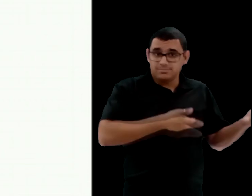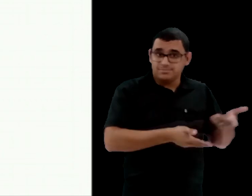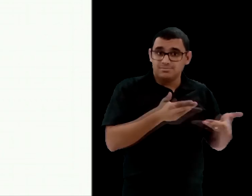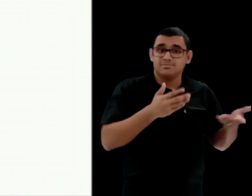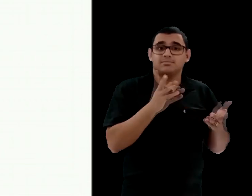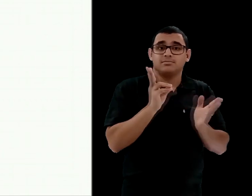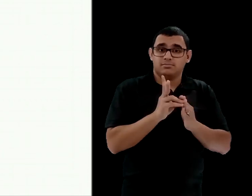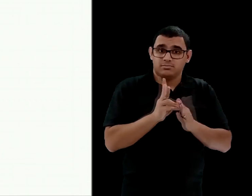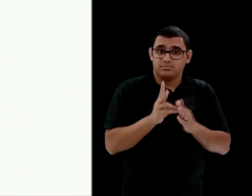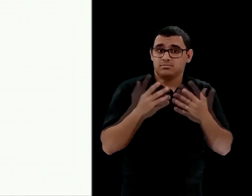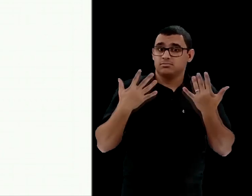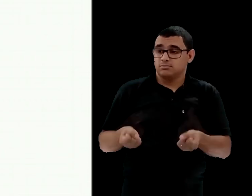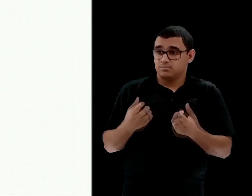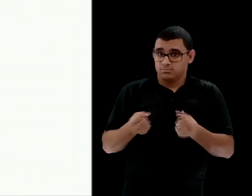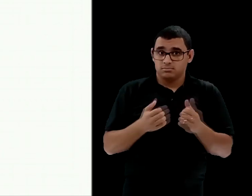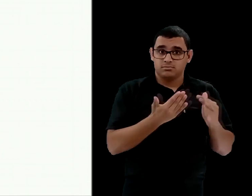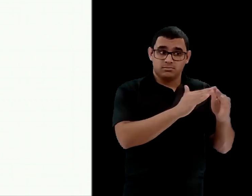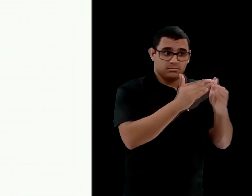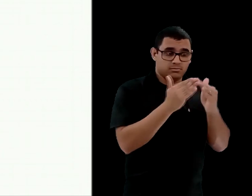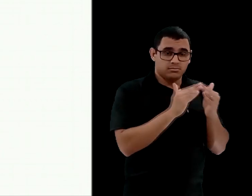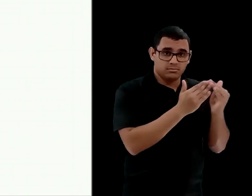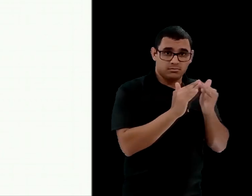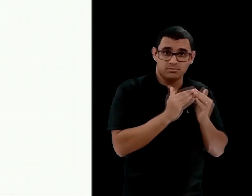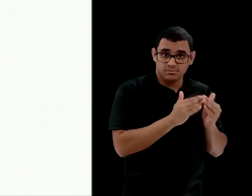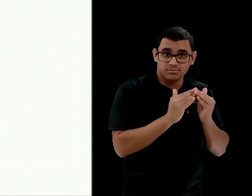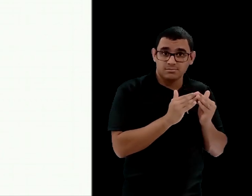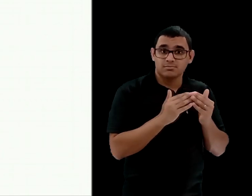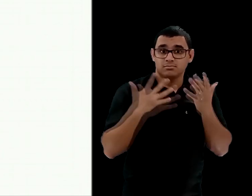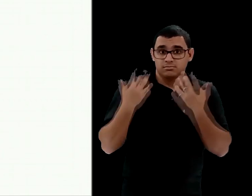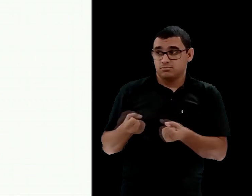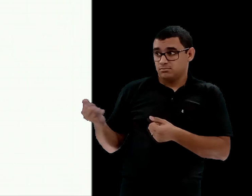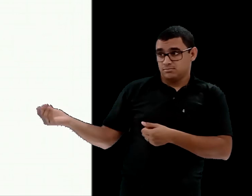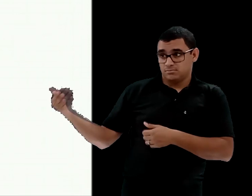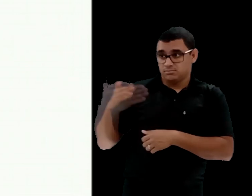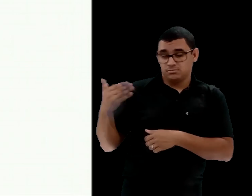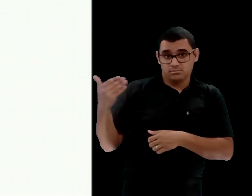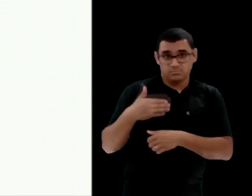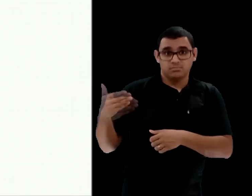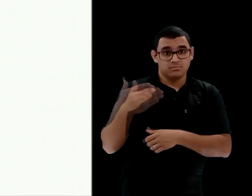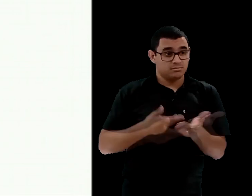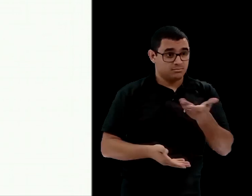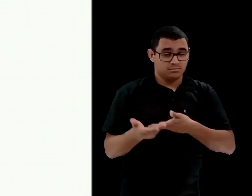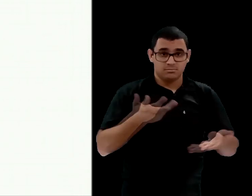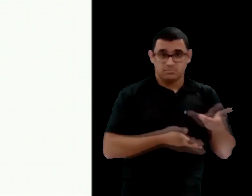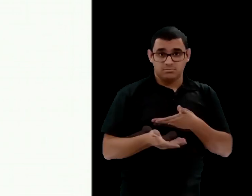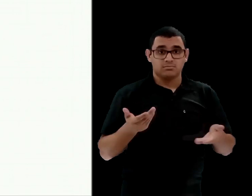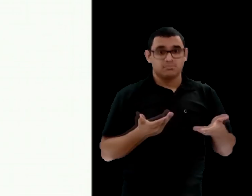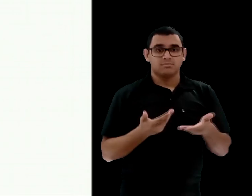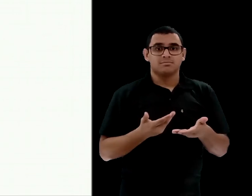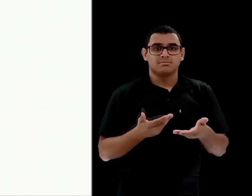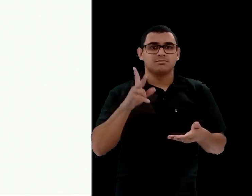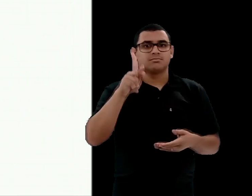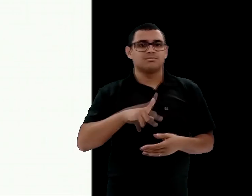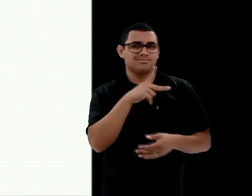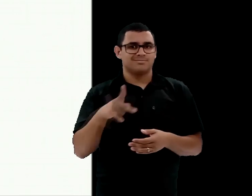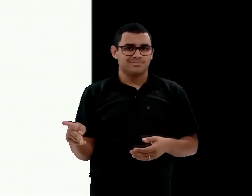aliados. Os aliados eram aqueles que se mantinham em suas aldeias originais, que aceitavam a entrada de colonos laicos e